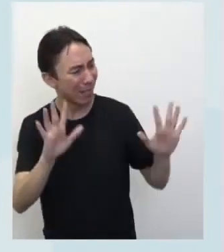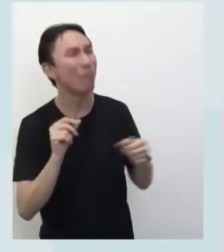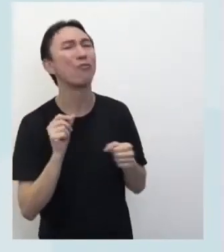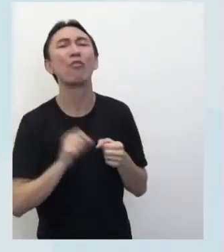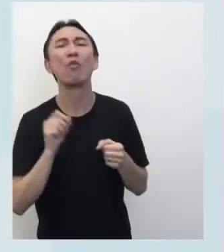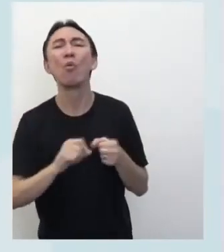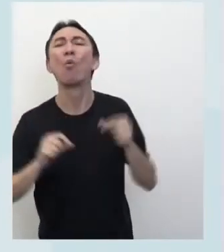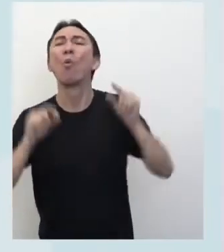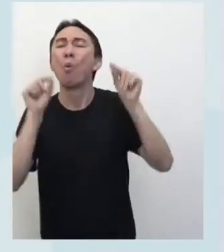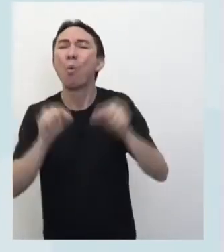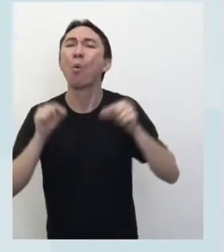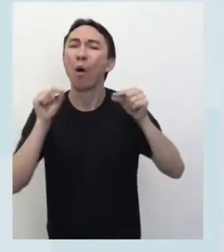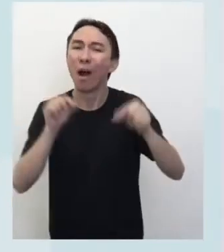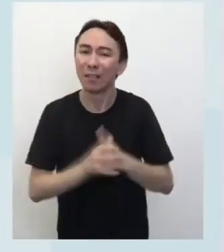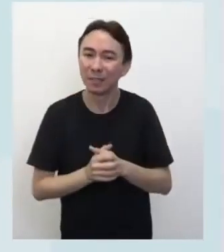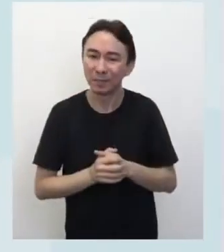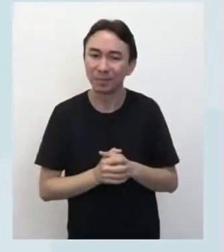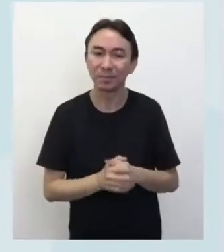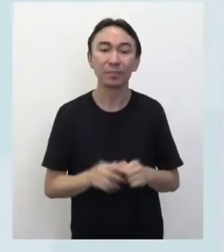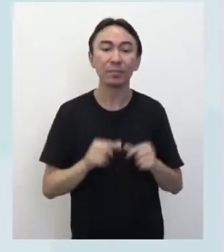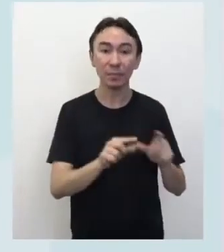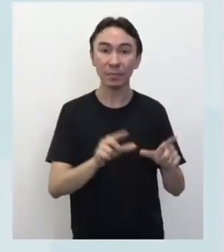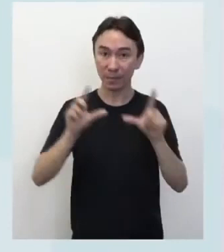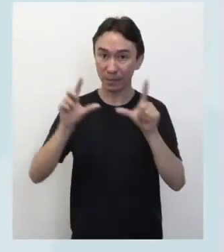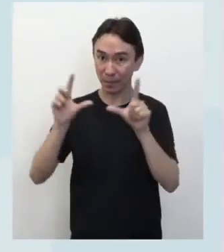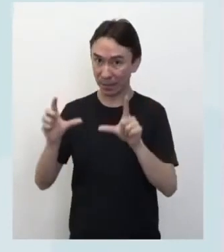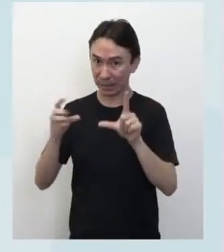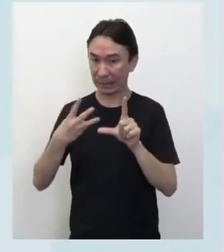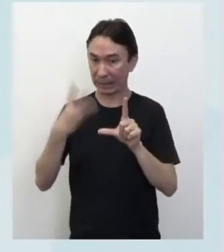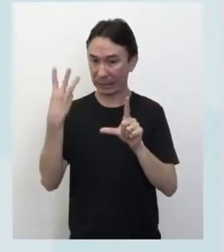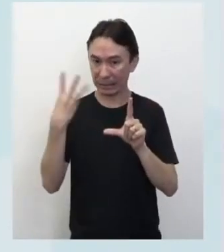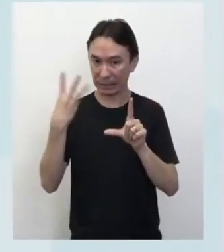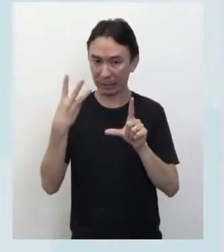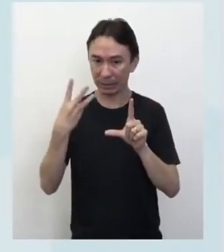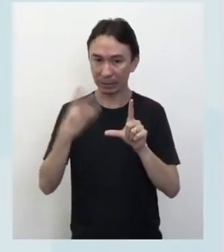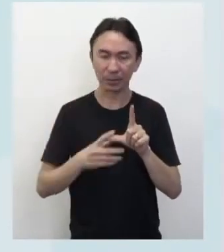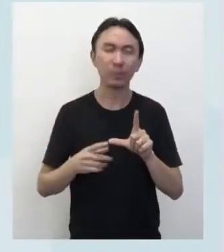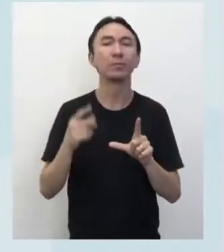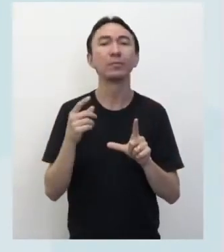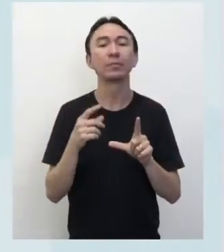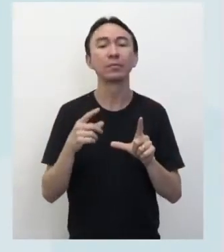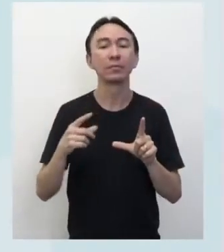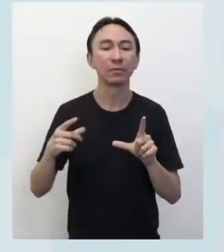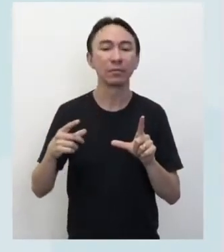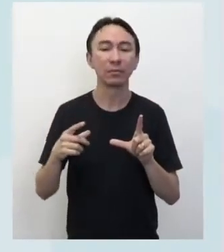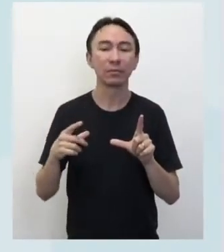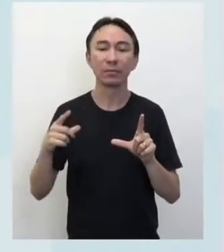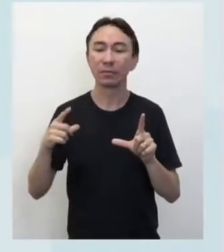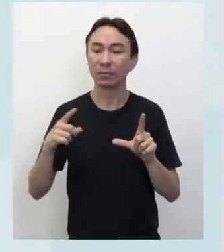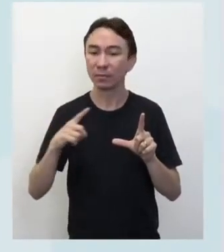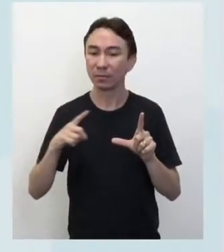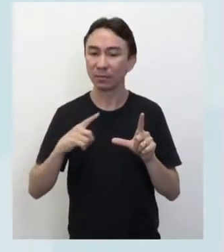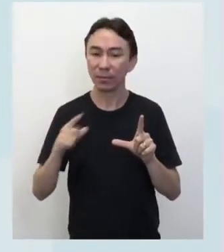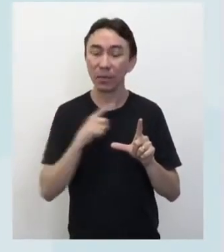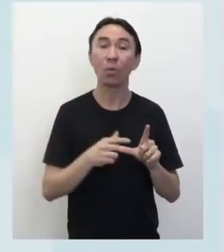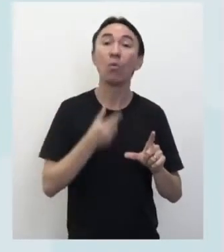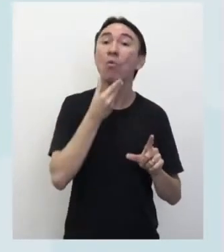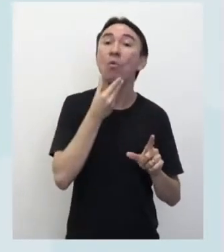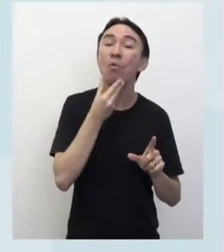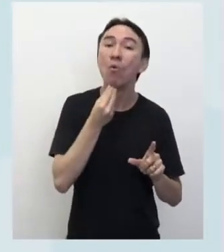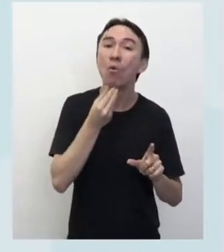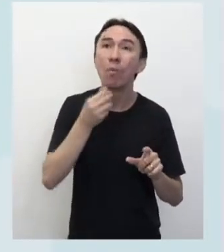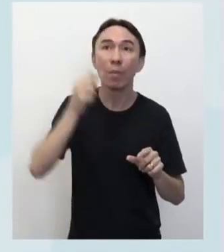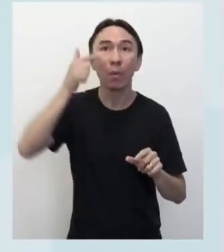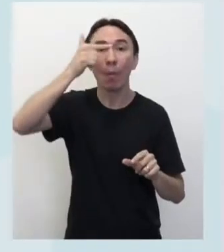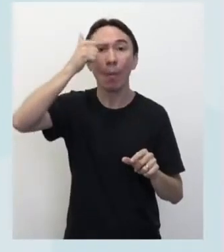fiz? No terceiro quadro, a gente tem os dois sendo... Aliás, o senhor careca está encaminhando o outro para uma